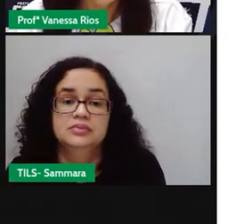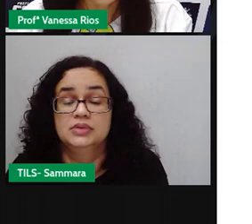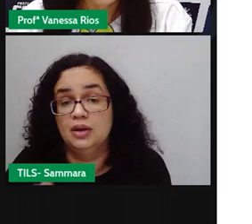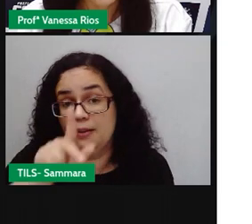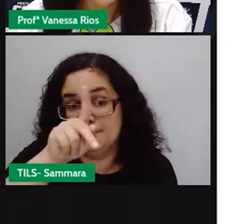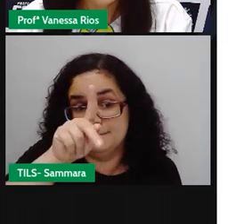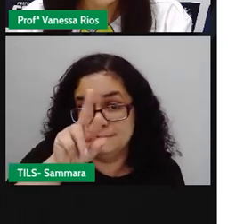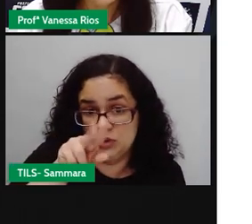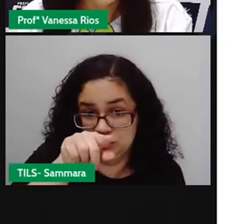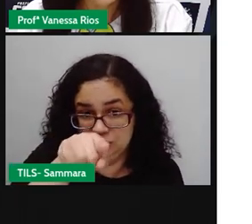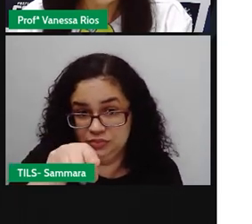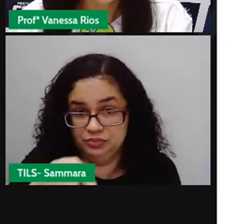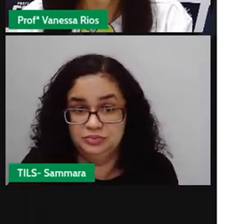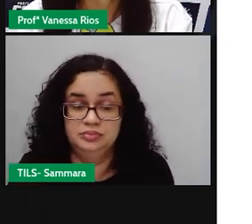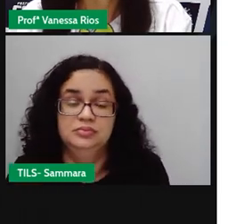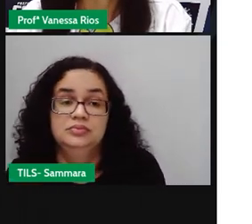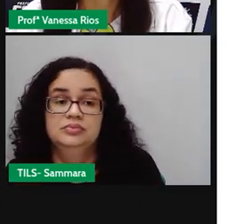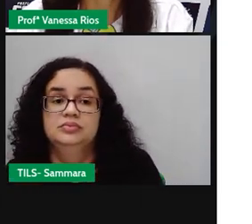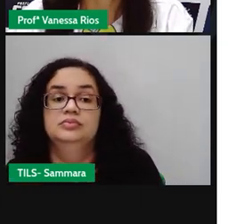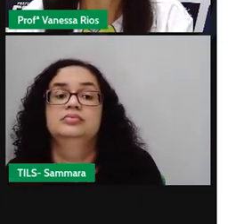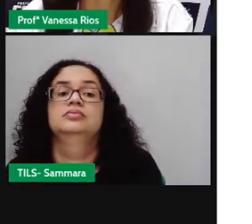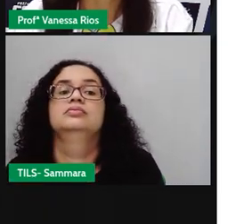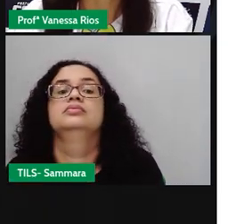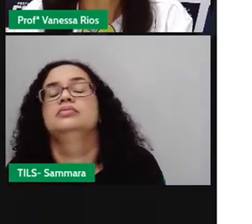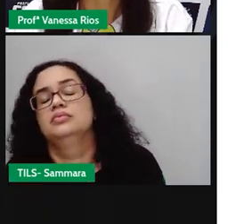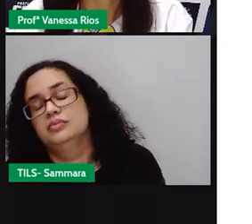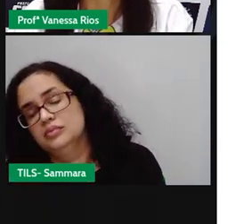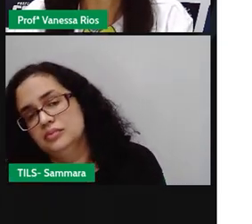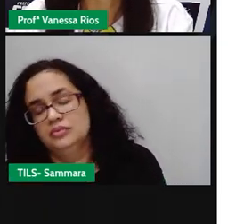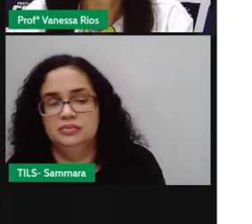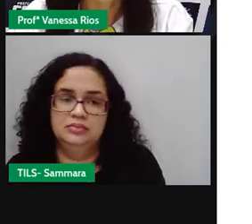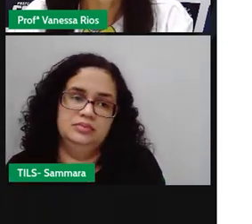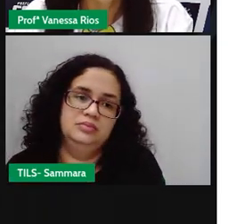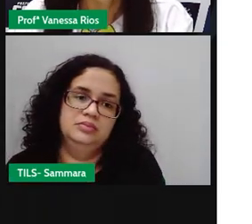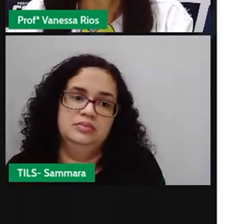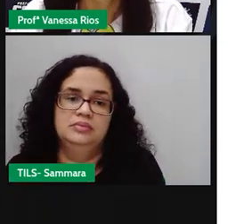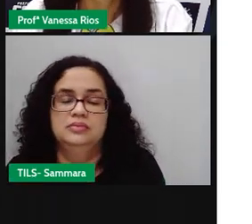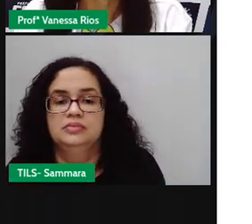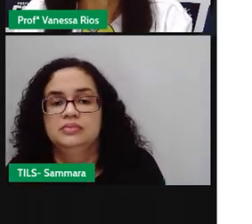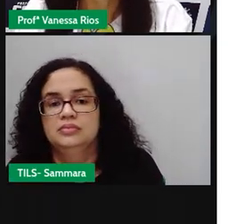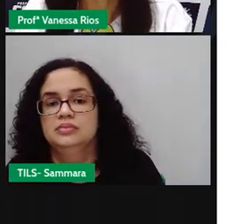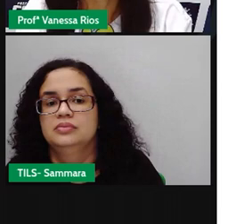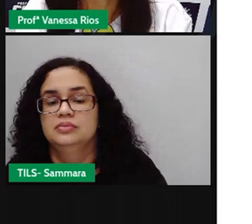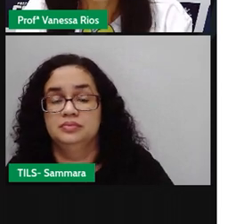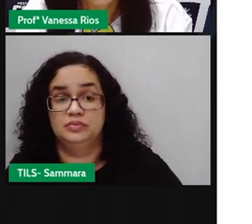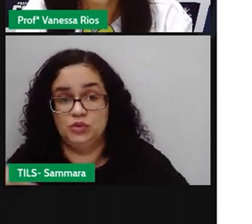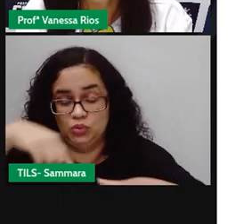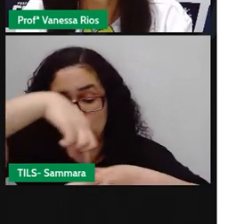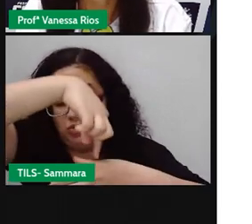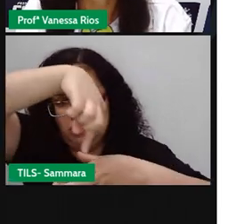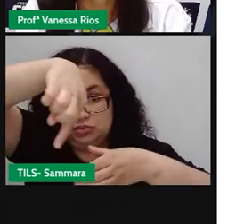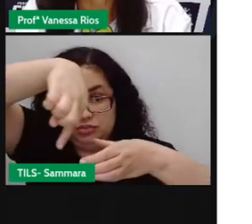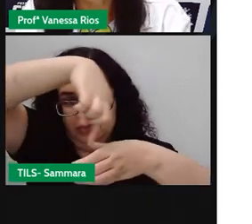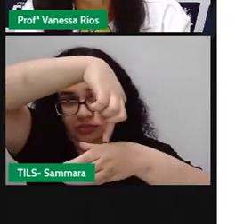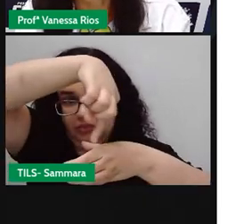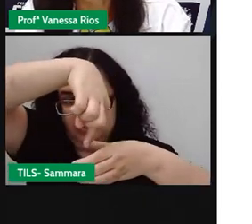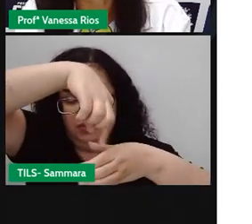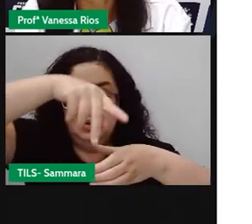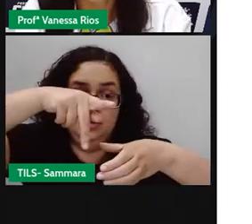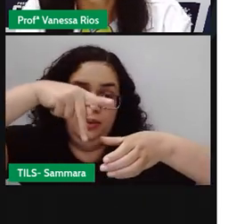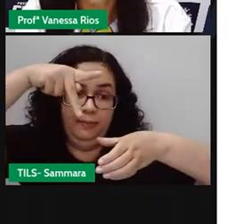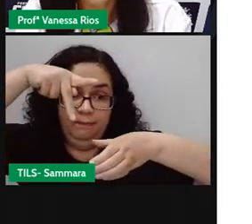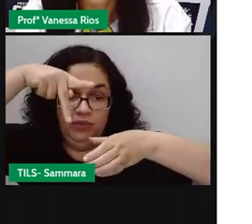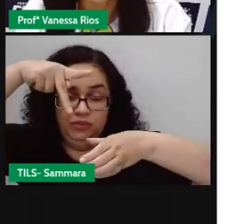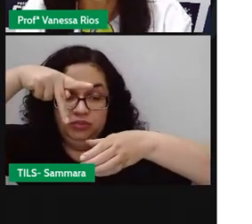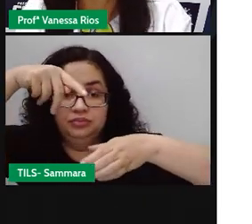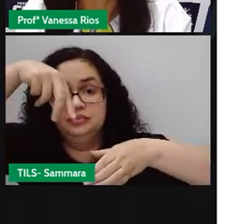por prótons e por outras partículas chamadas nêutrons. Então, no centro do átomo ficam os prótons